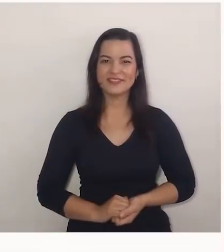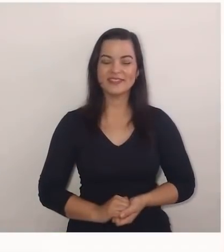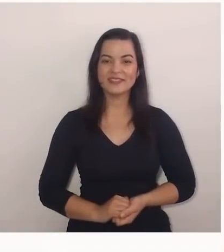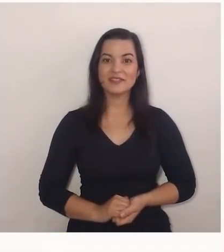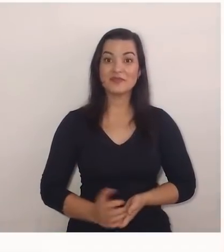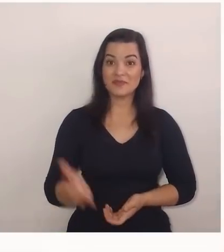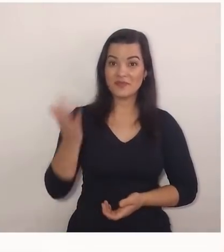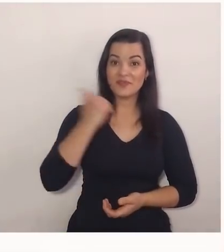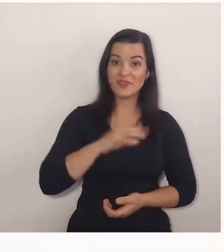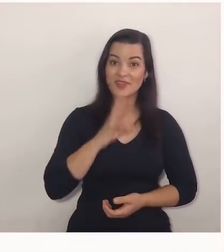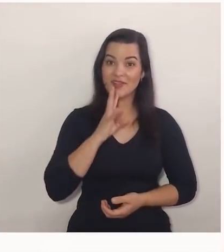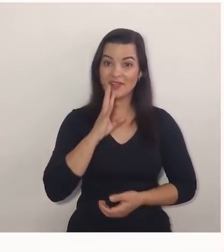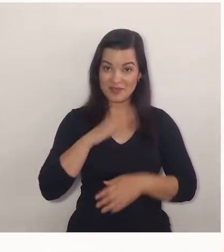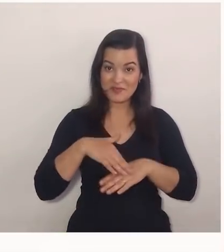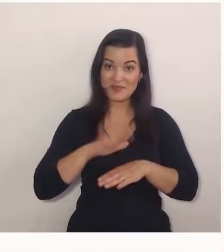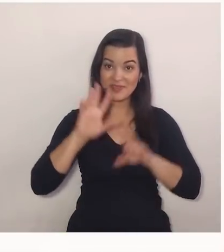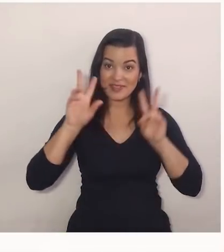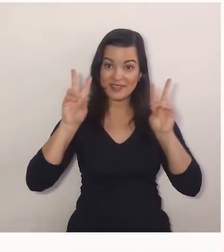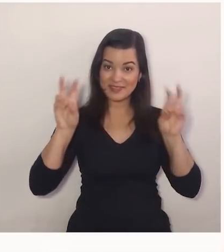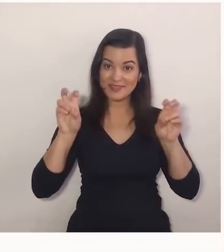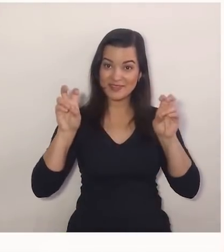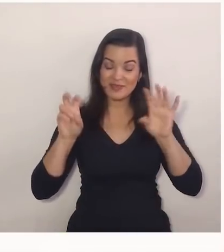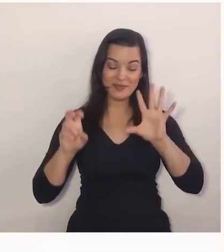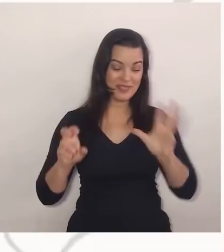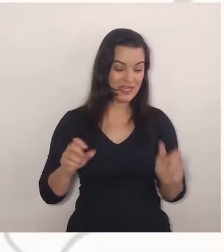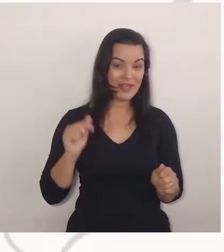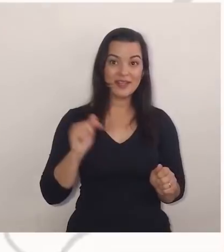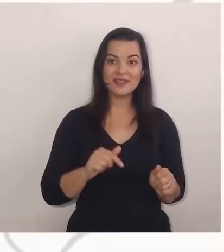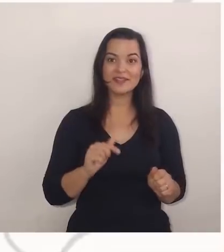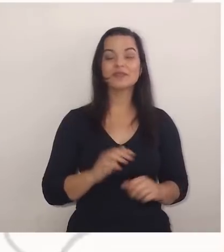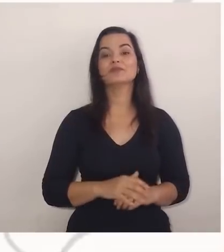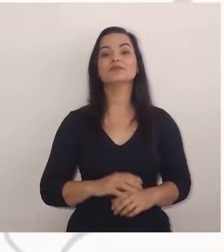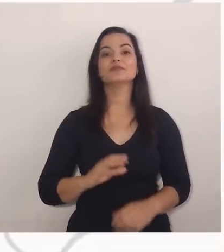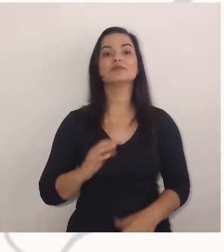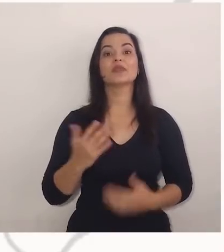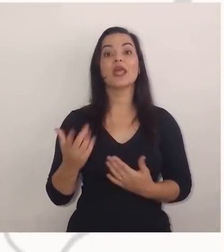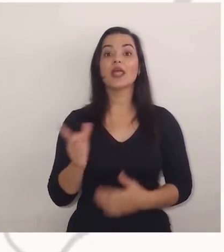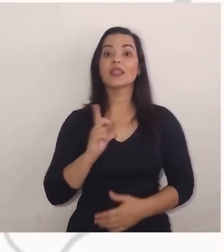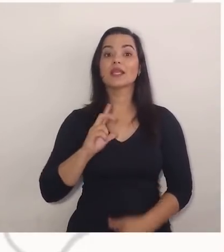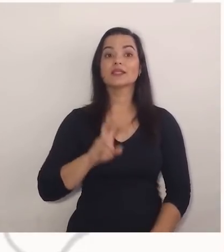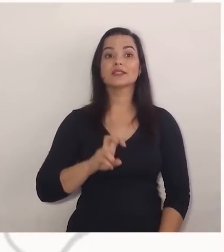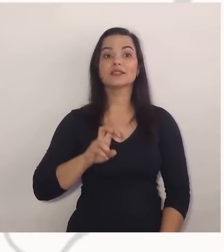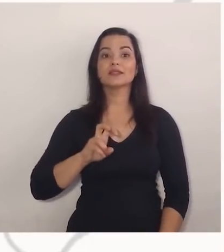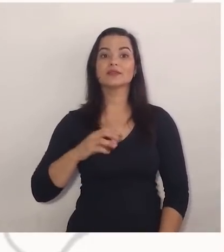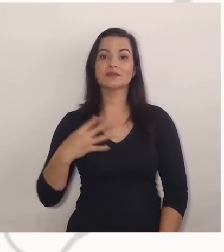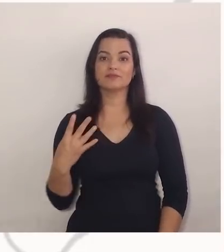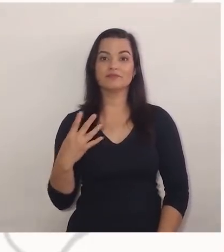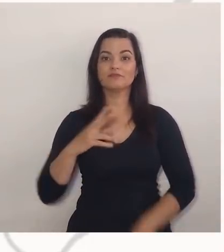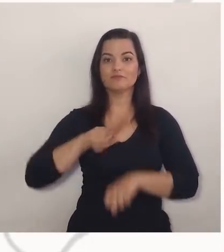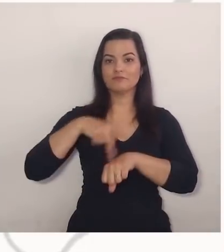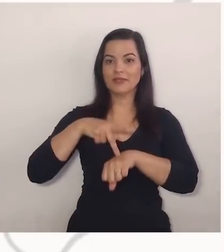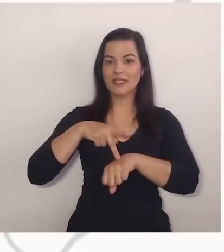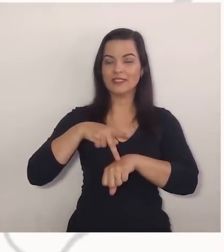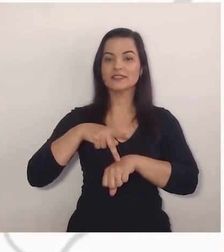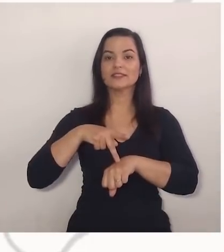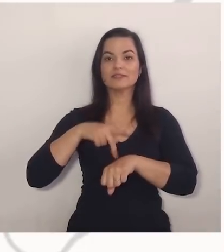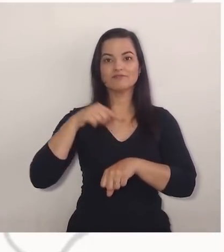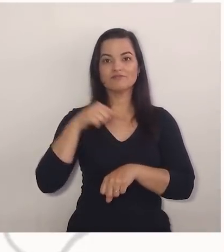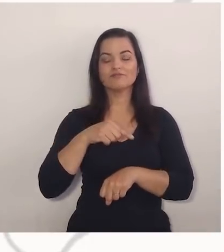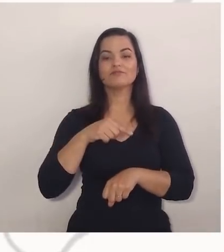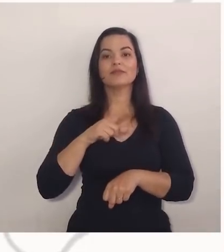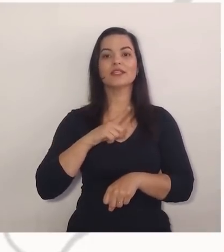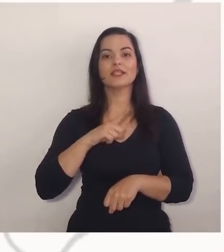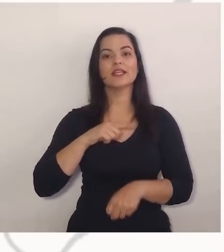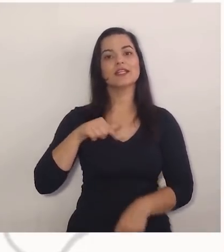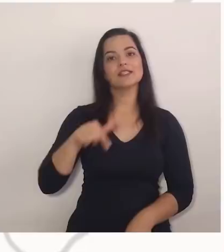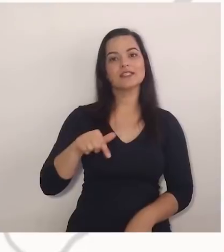Vamos saber um pouquinho mais sobre o continente africano? O continente africano tem 54